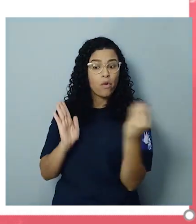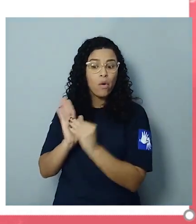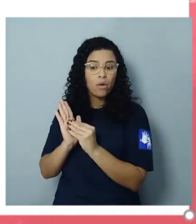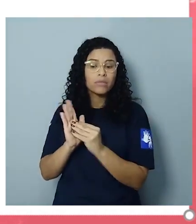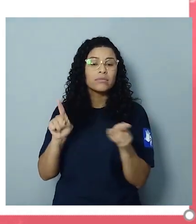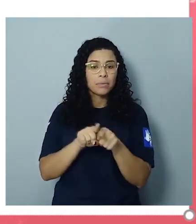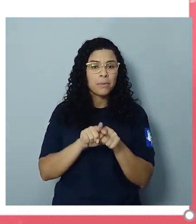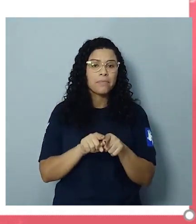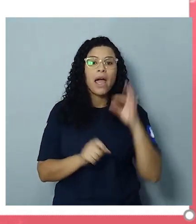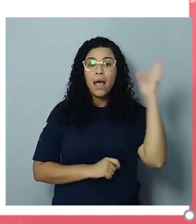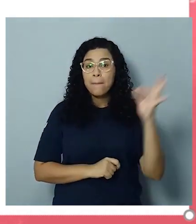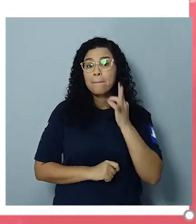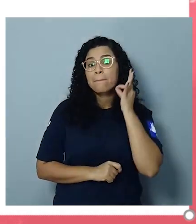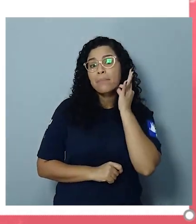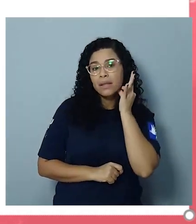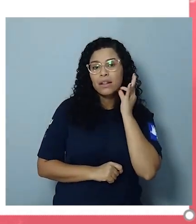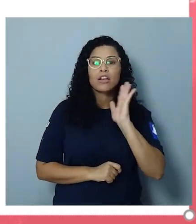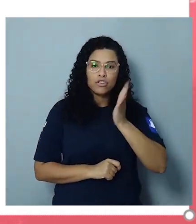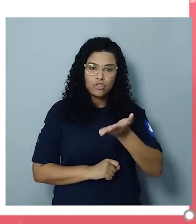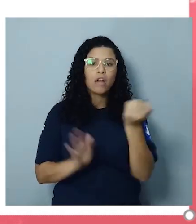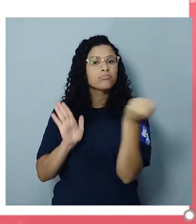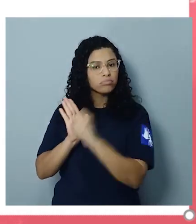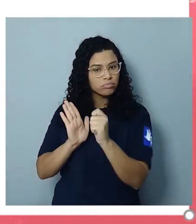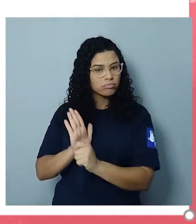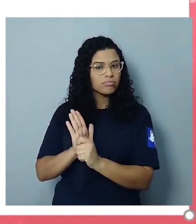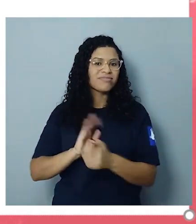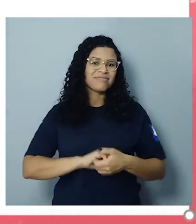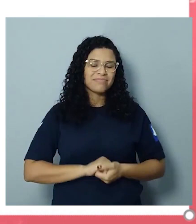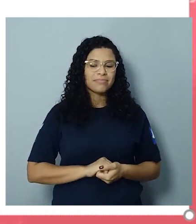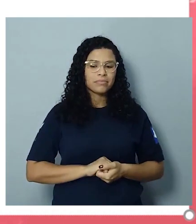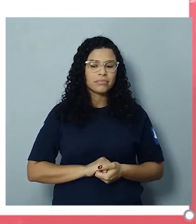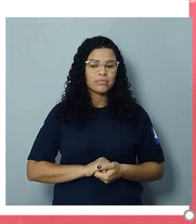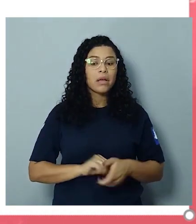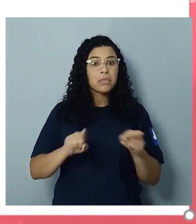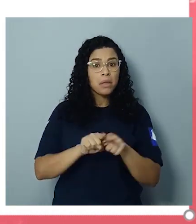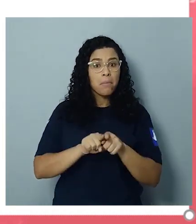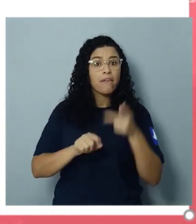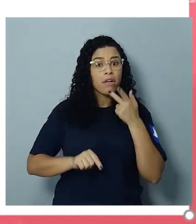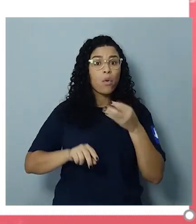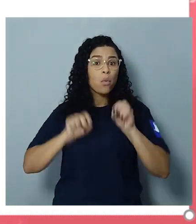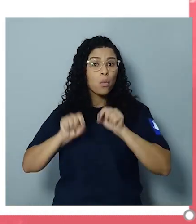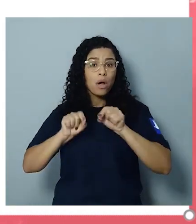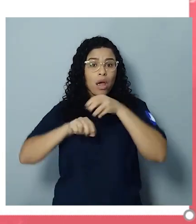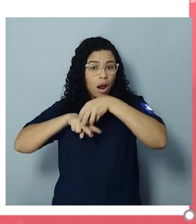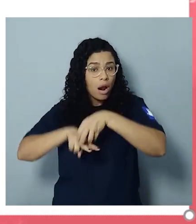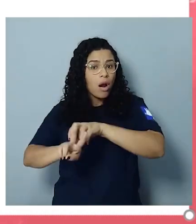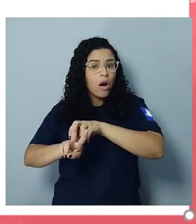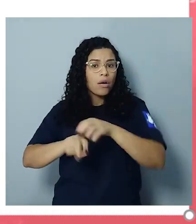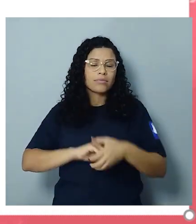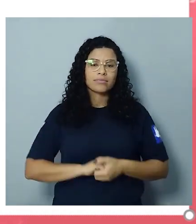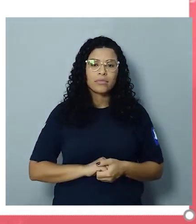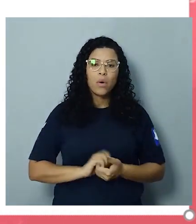falou ele falou abelha abelha já está aqui o Levi falou caracol deixa eu